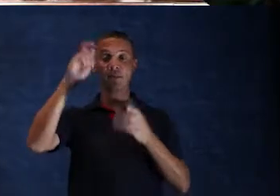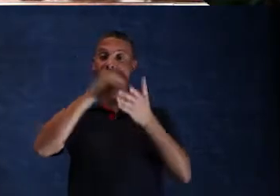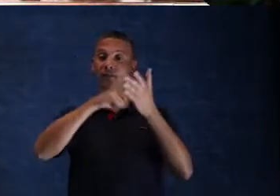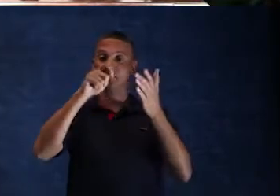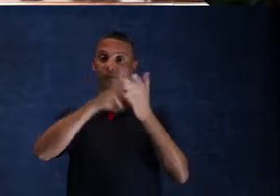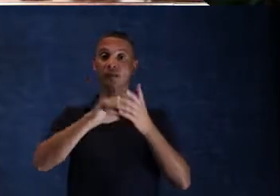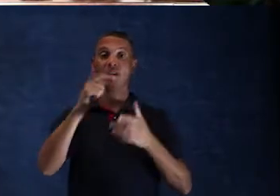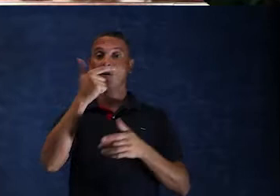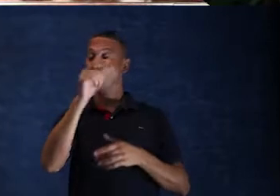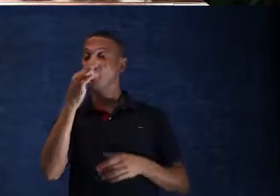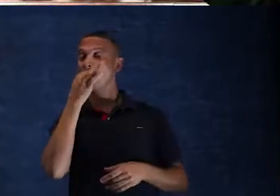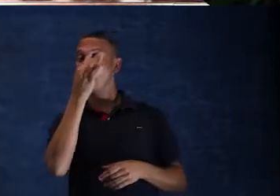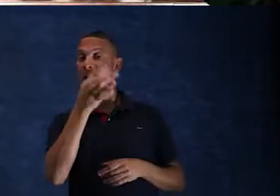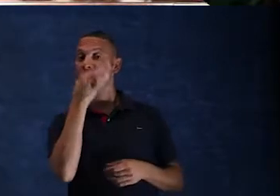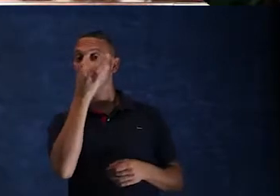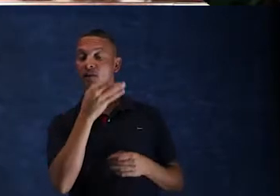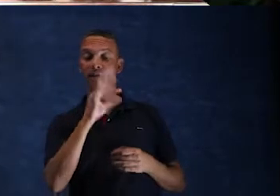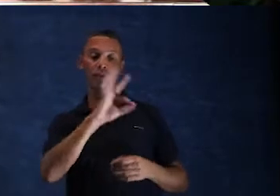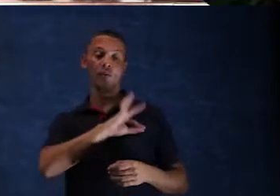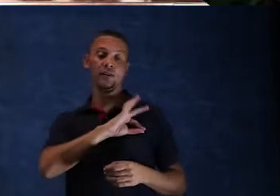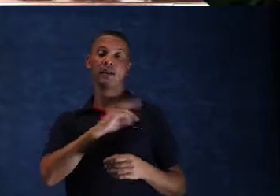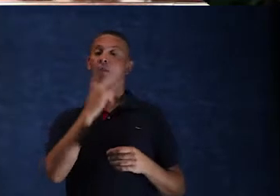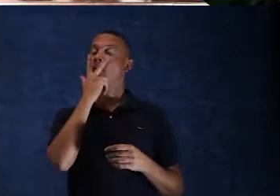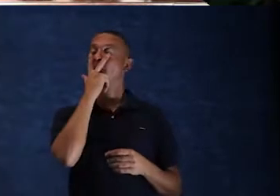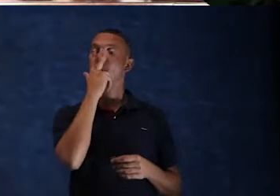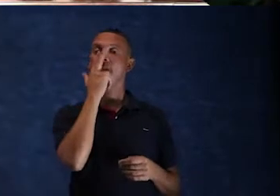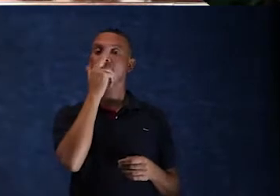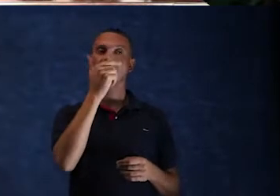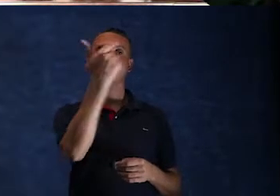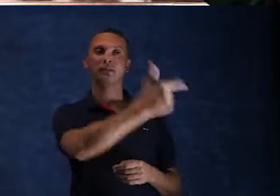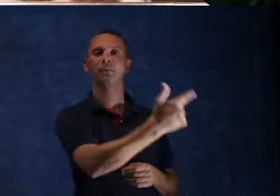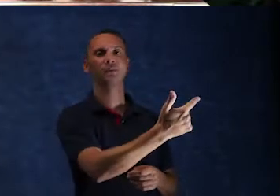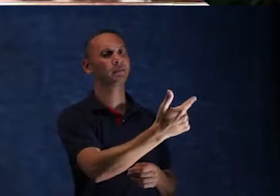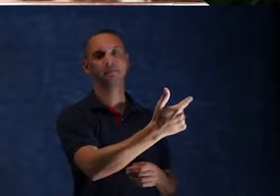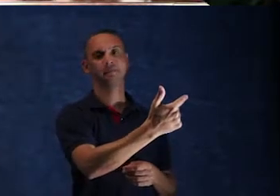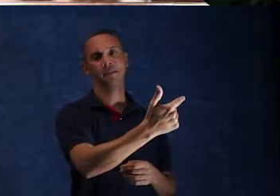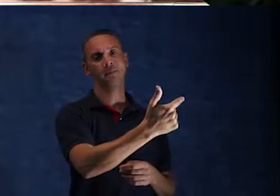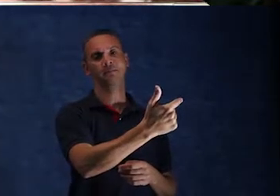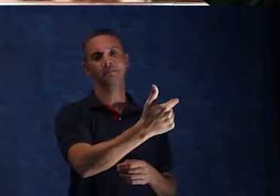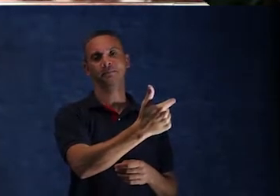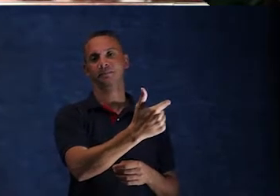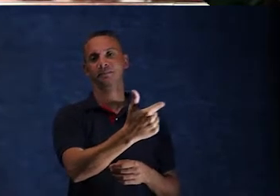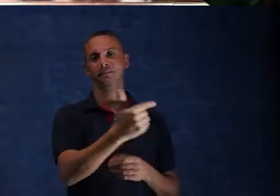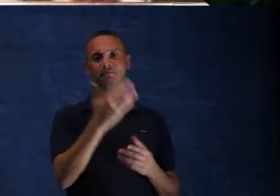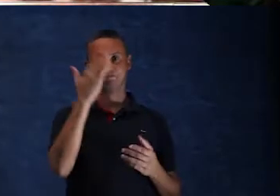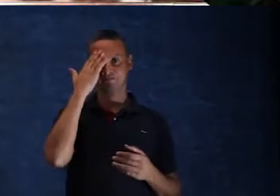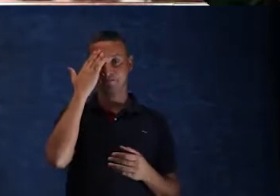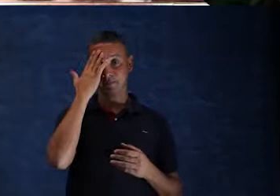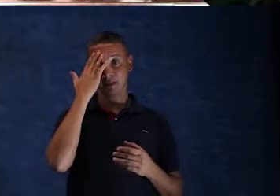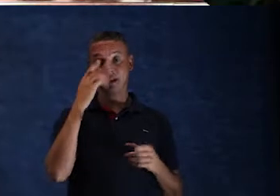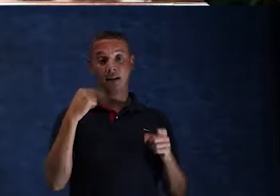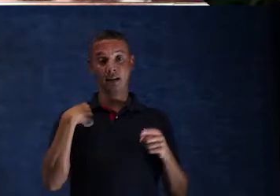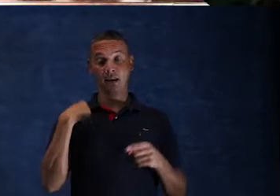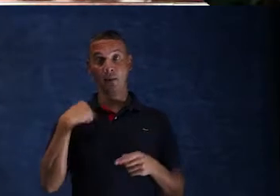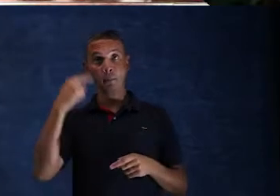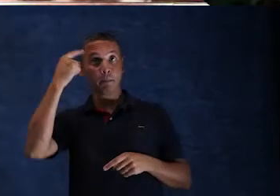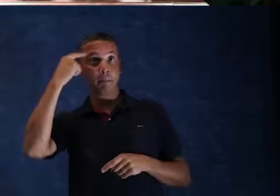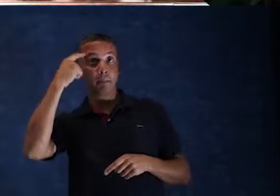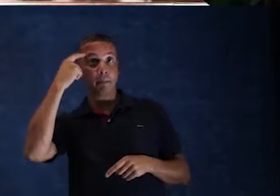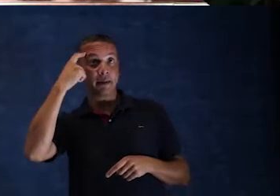veem narrativa policial como uma narrativa de segunda classe, não é? E como eu